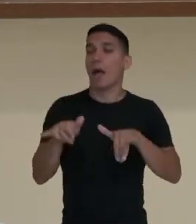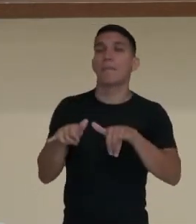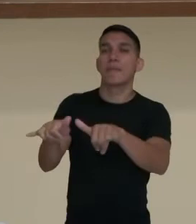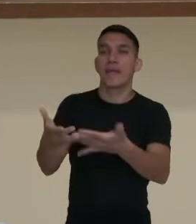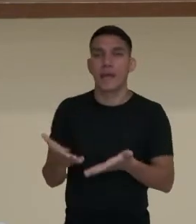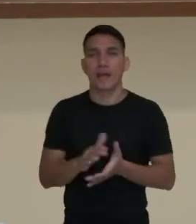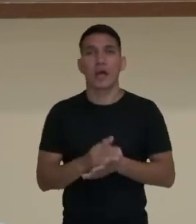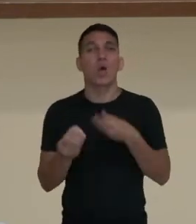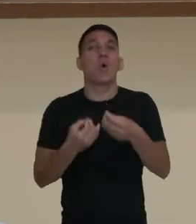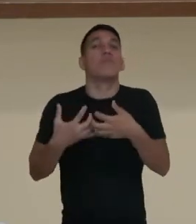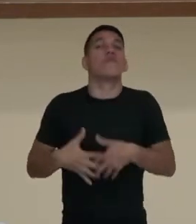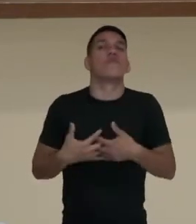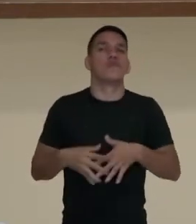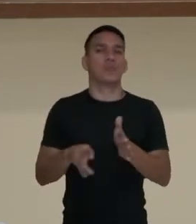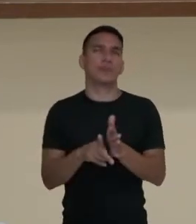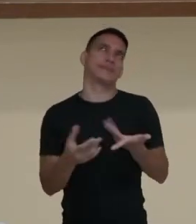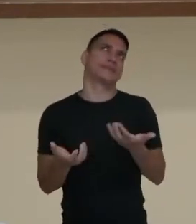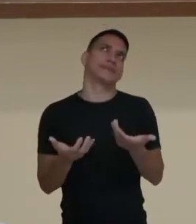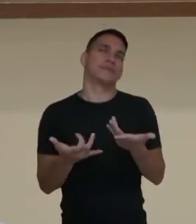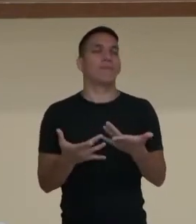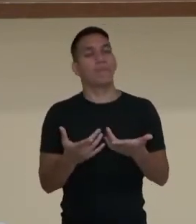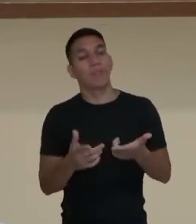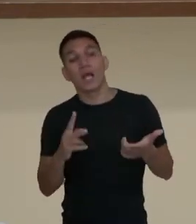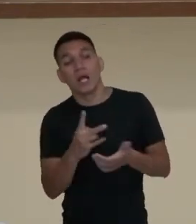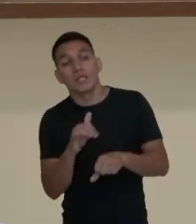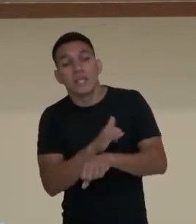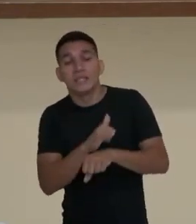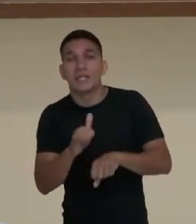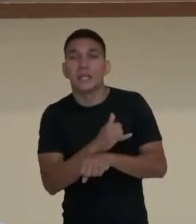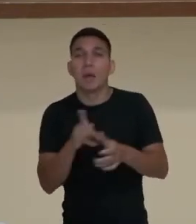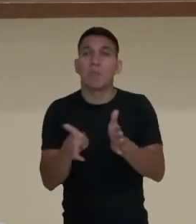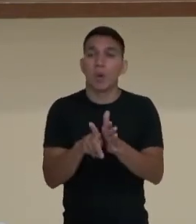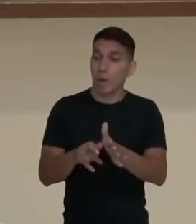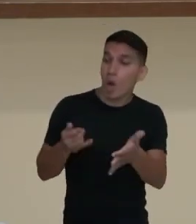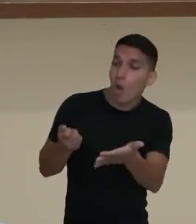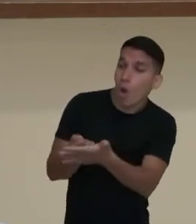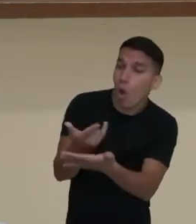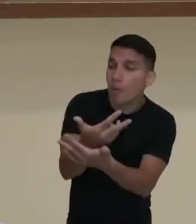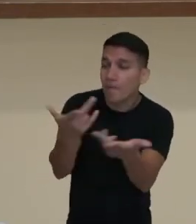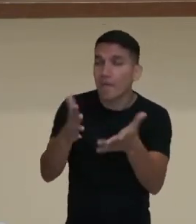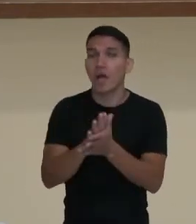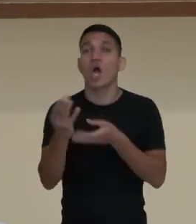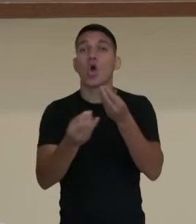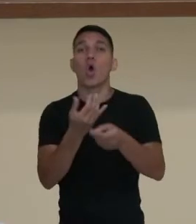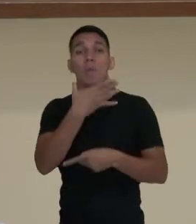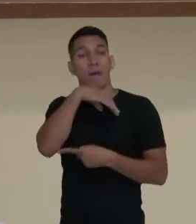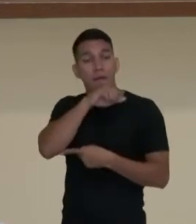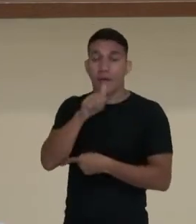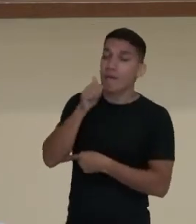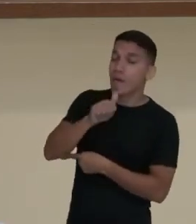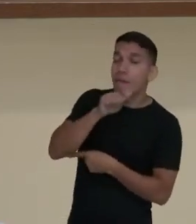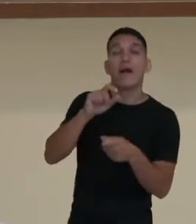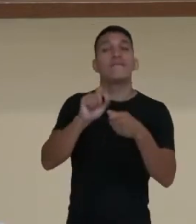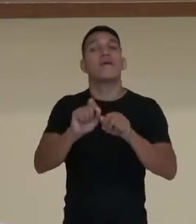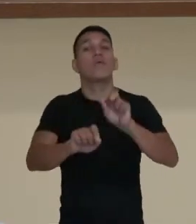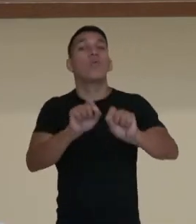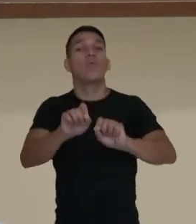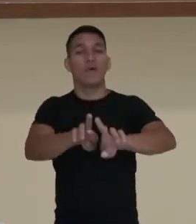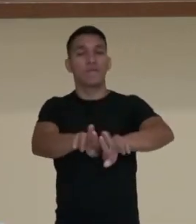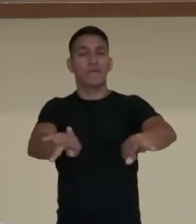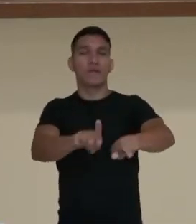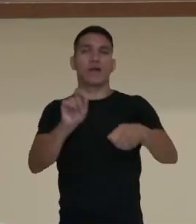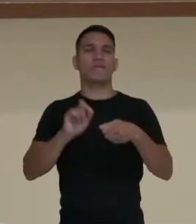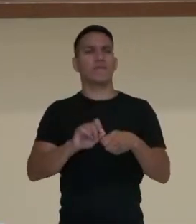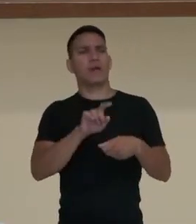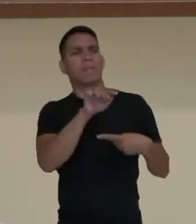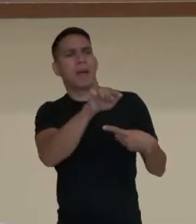mercado, como que é a logística da compra, como que a mãe e o pai fazem para executar